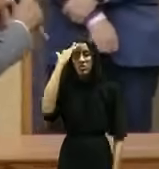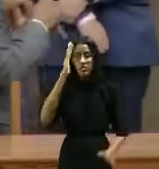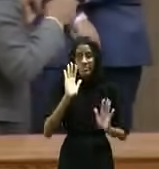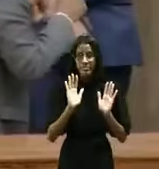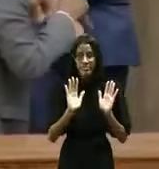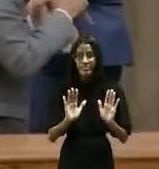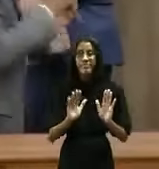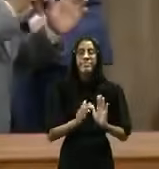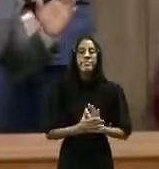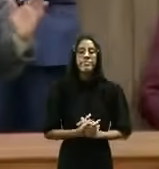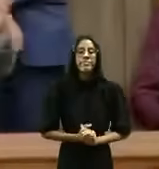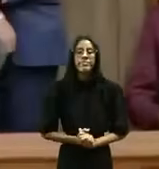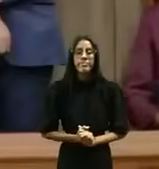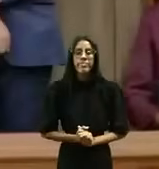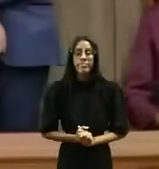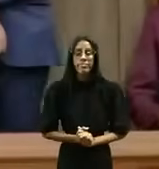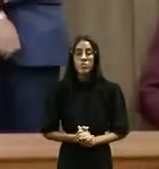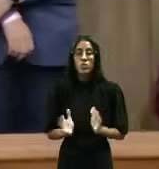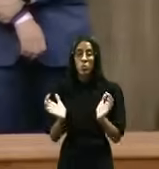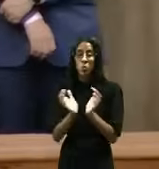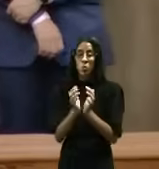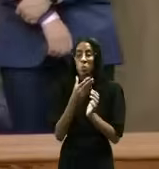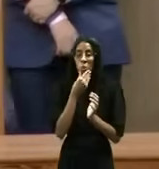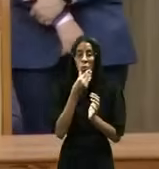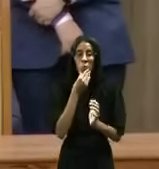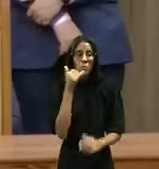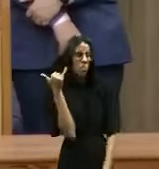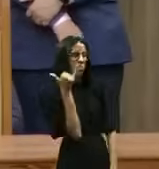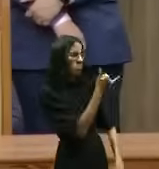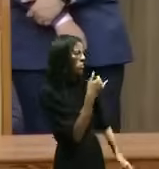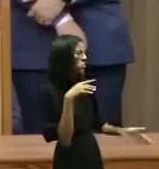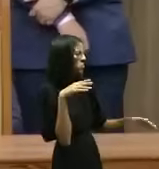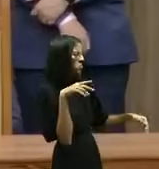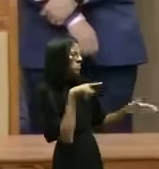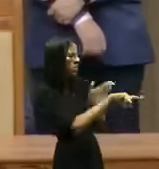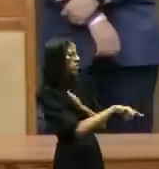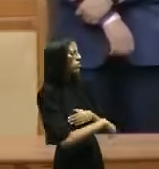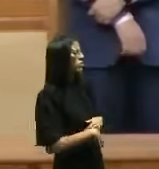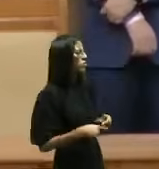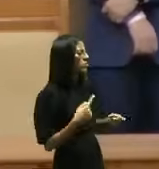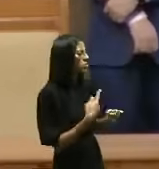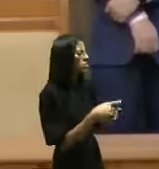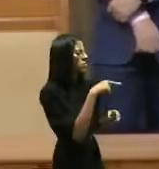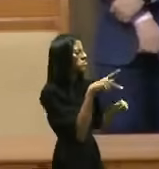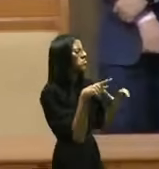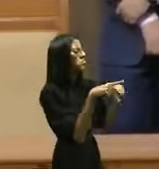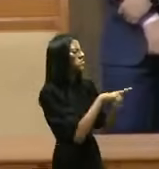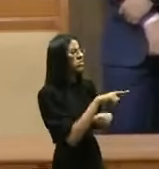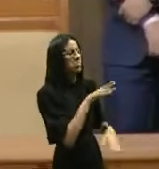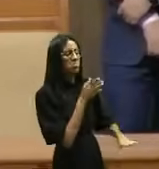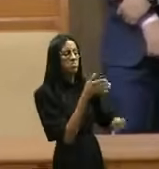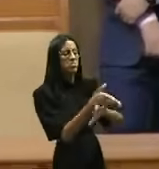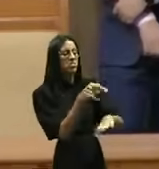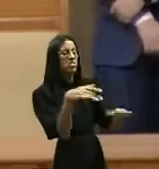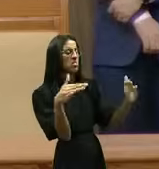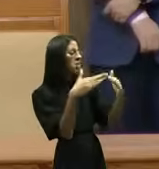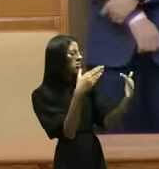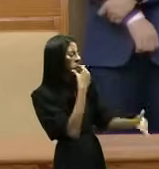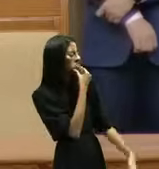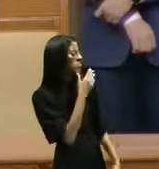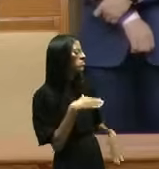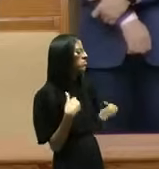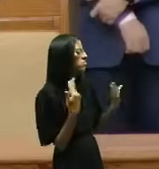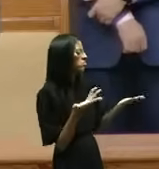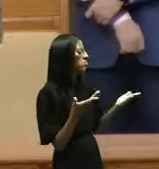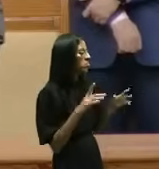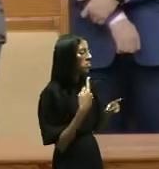pastores Eles colocaram Pedro na parede e aí quando eles colocam Pedro na parede Eles não queriam saber